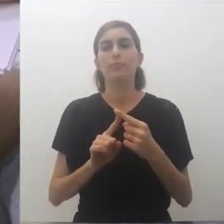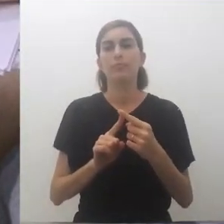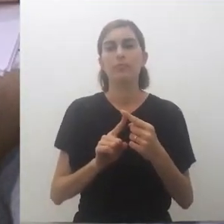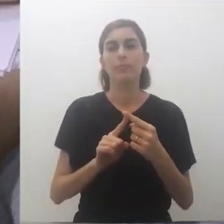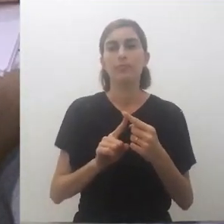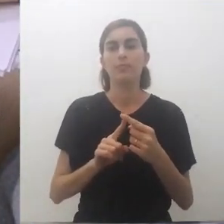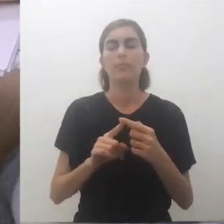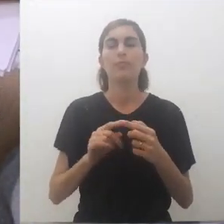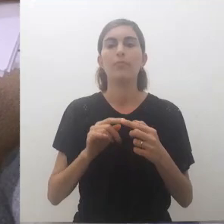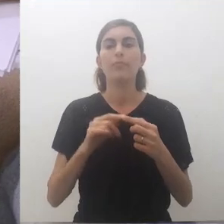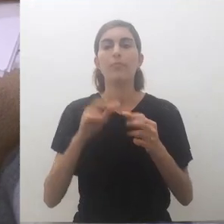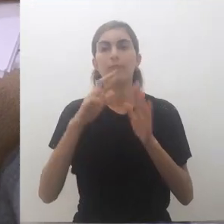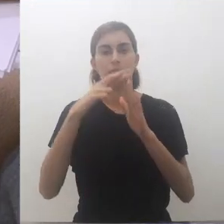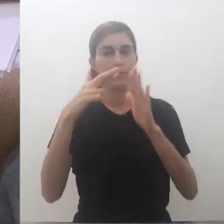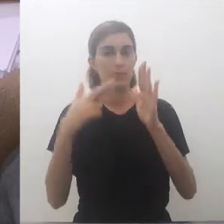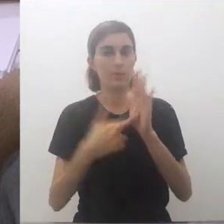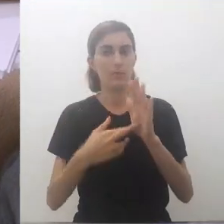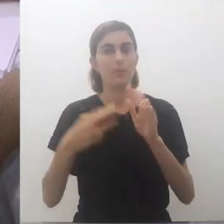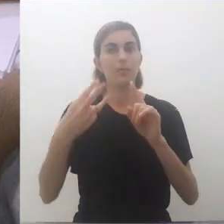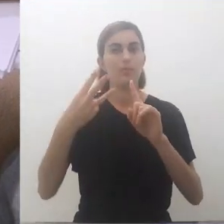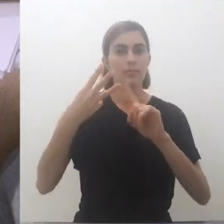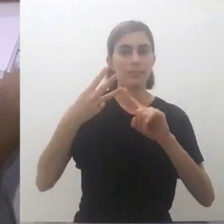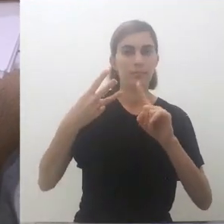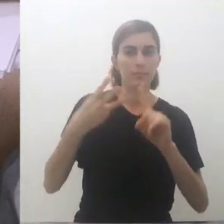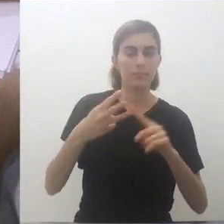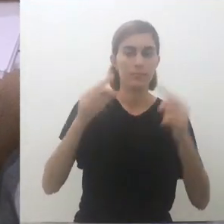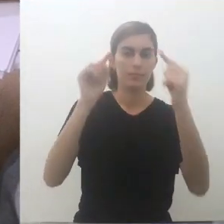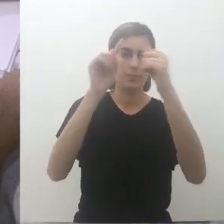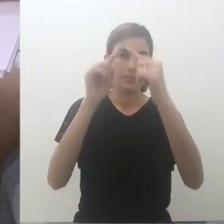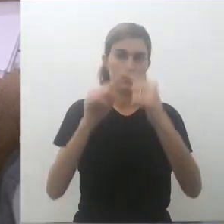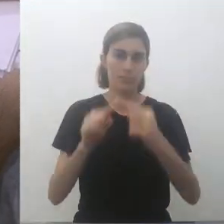a regra dos terços e os pontos